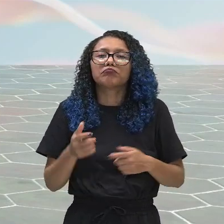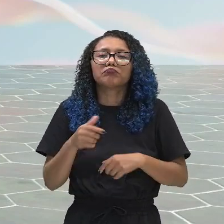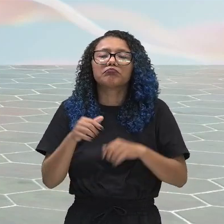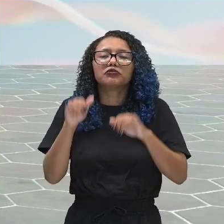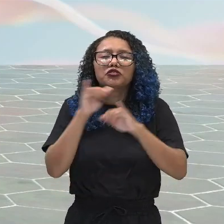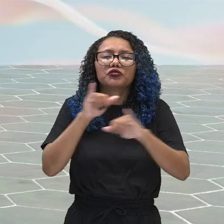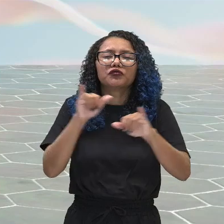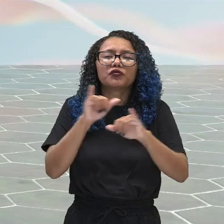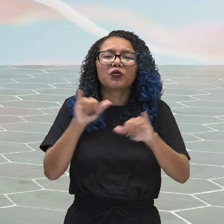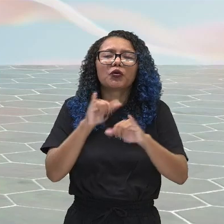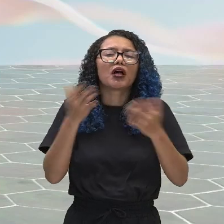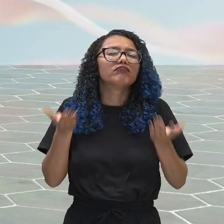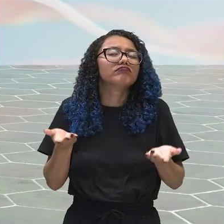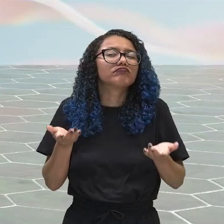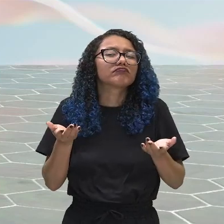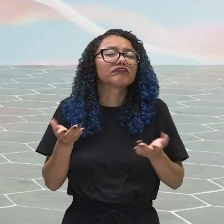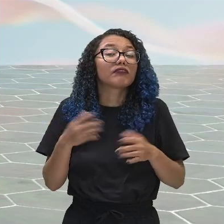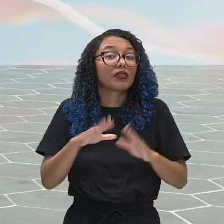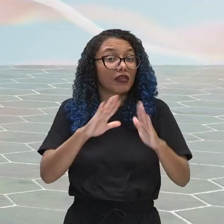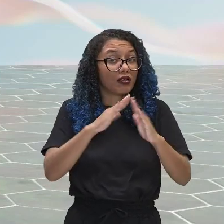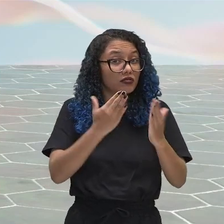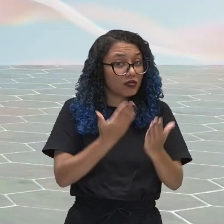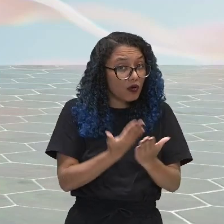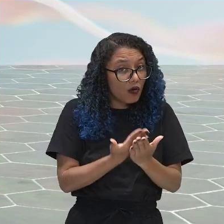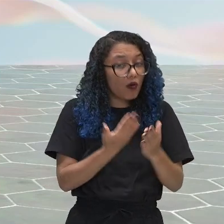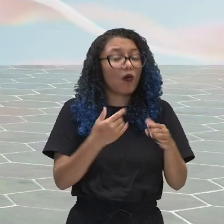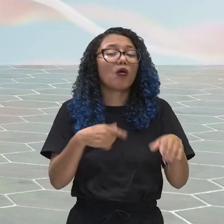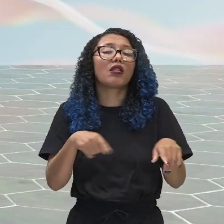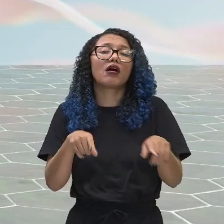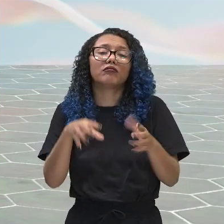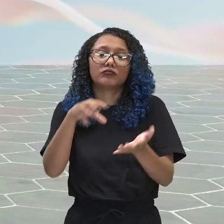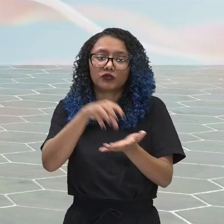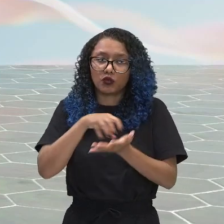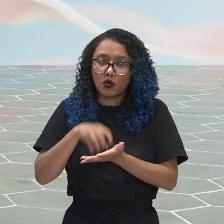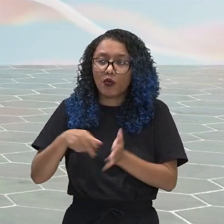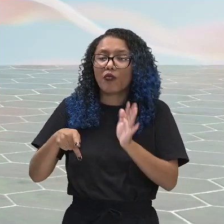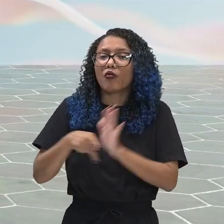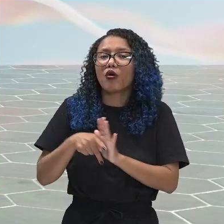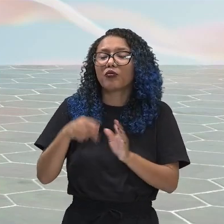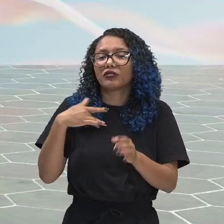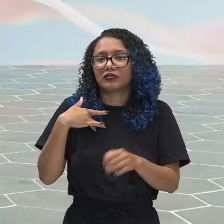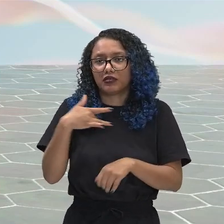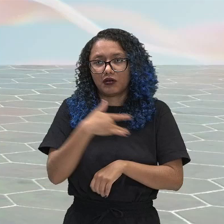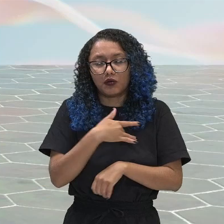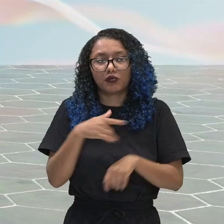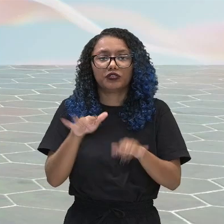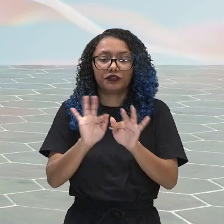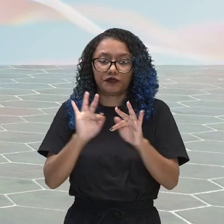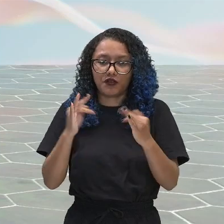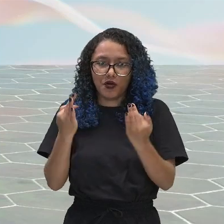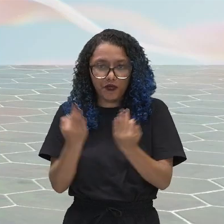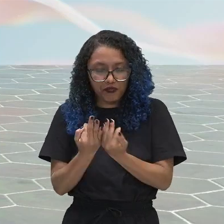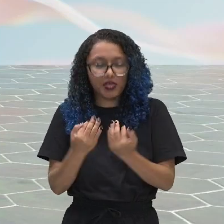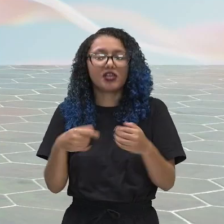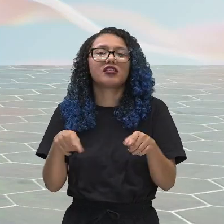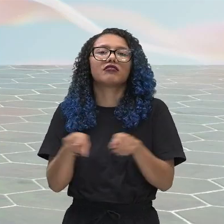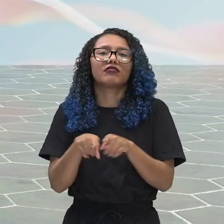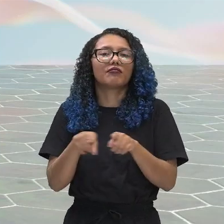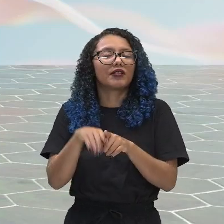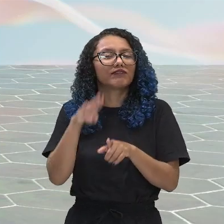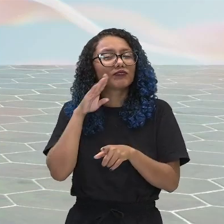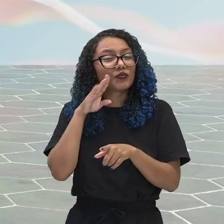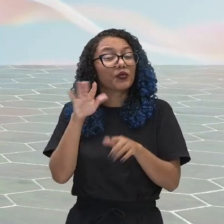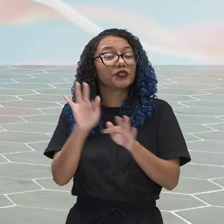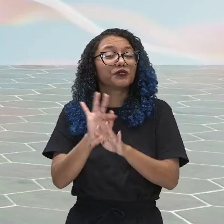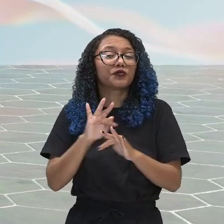a escola, nós temos os órgãos relacionados à saúde, nós temos os familiares, principalmente os familiares,